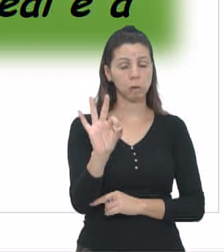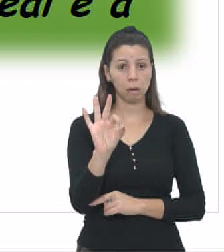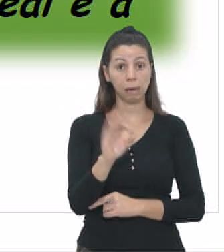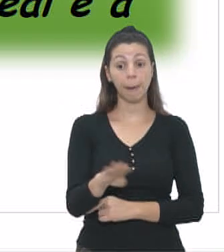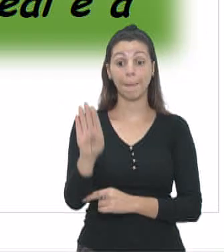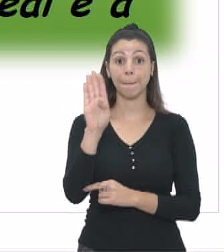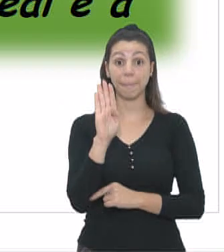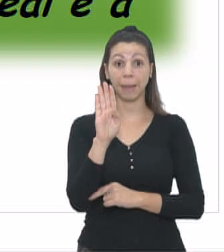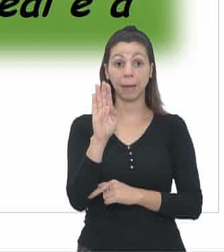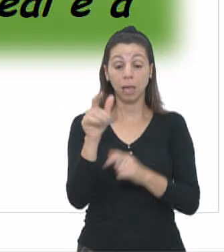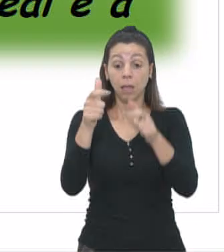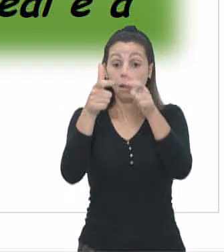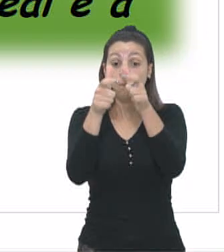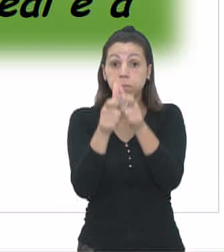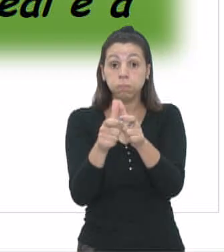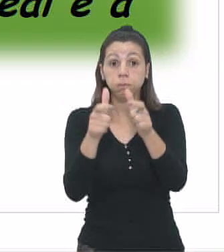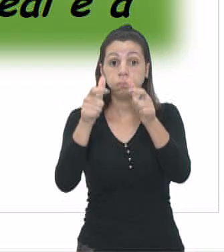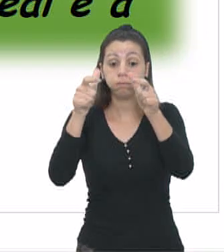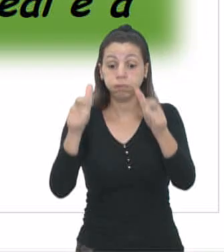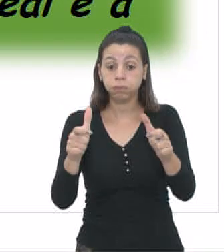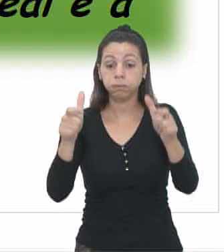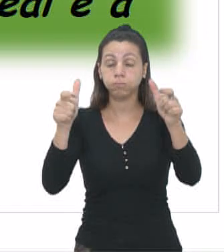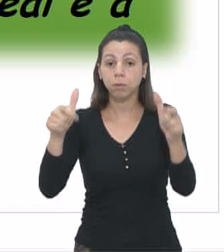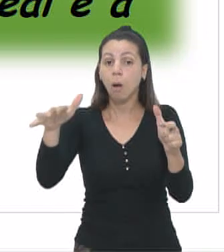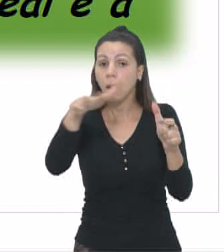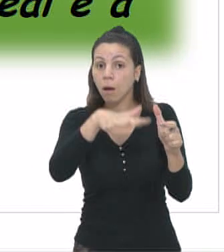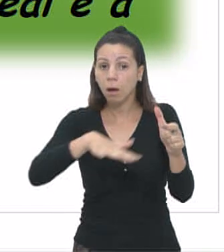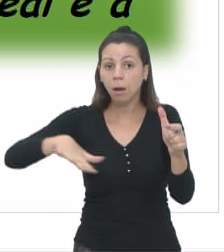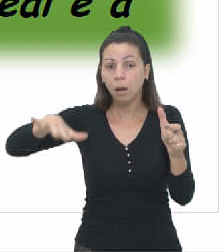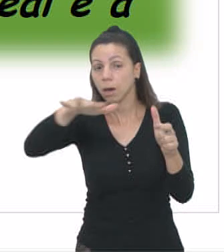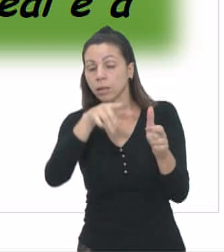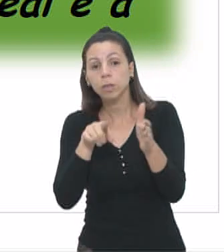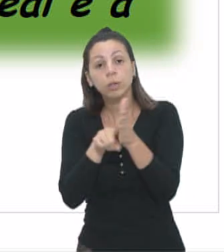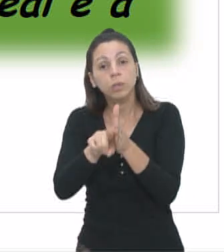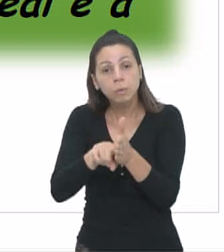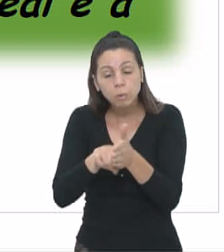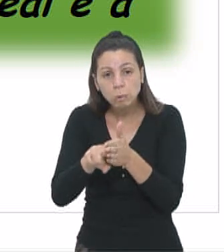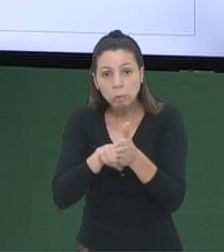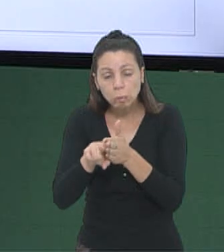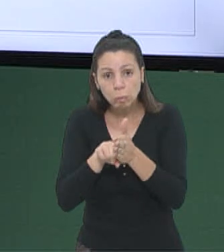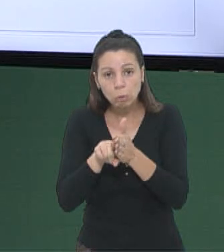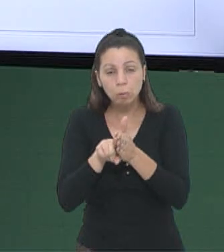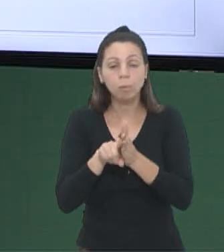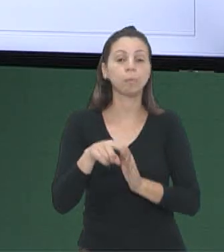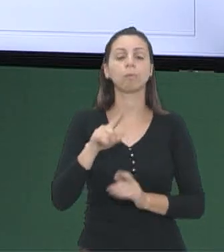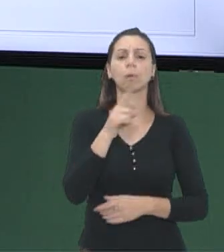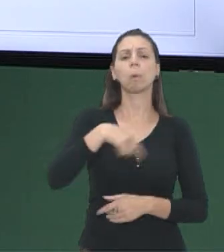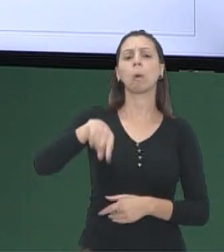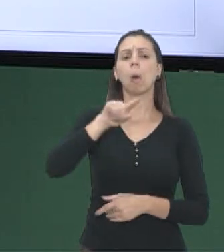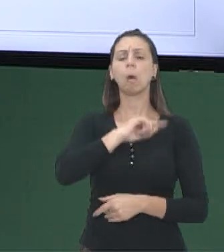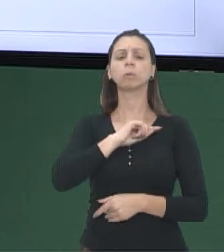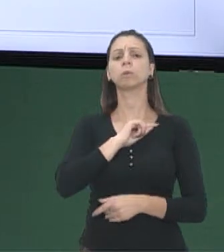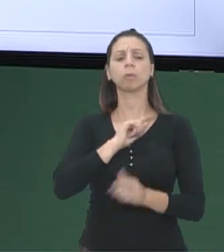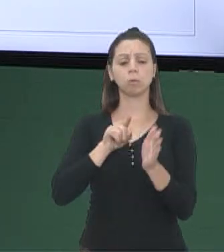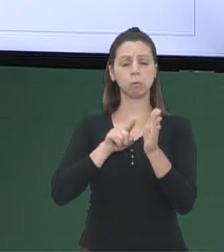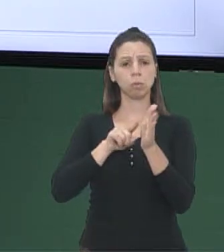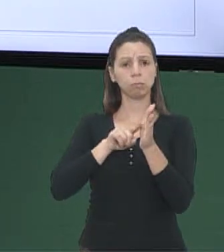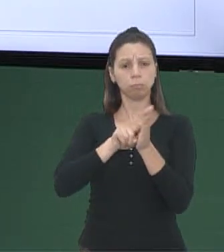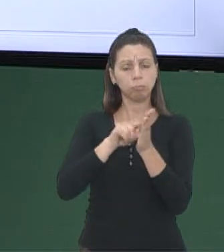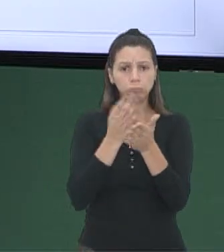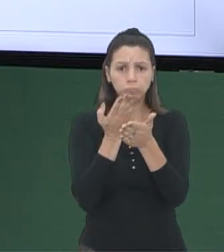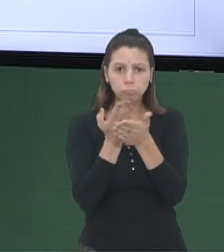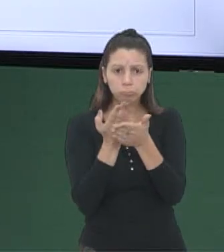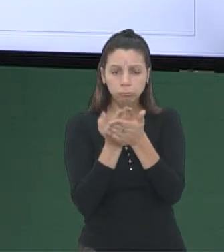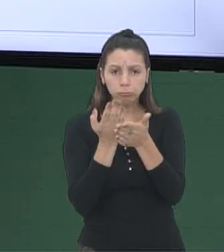B, amplitude geográfica de uma área de estudo. Então, toda vez que nós estamos estudando uma área, um determinado